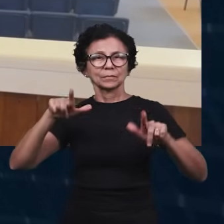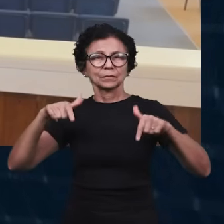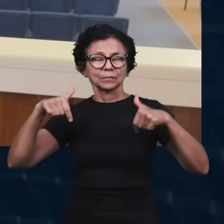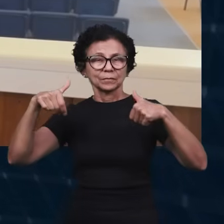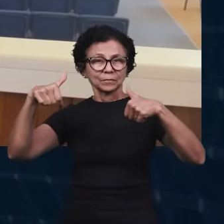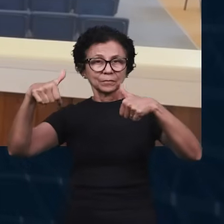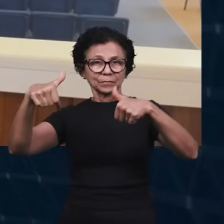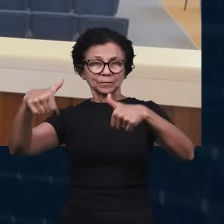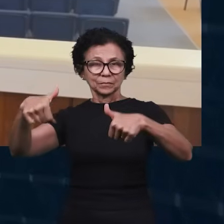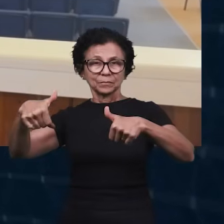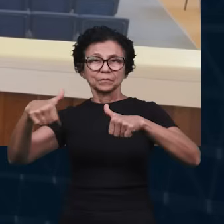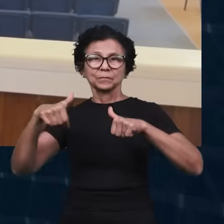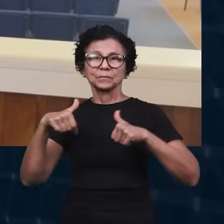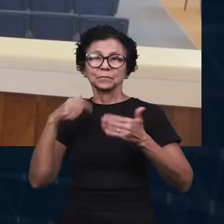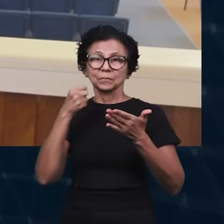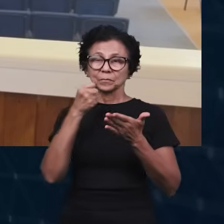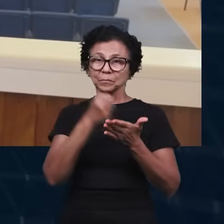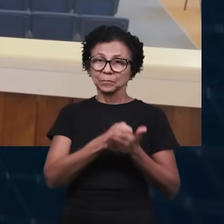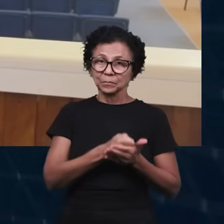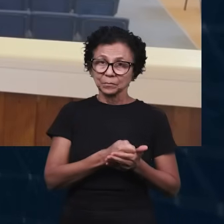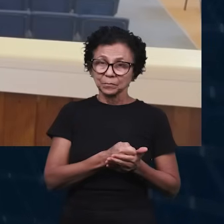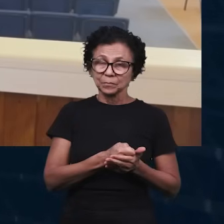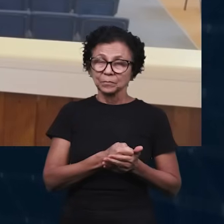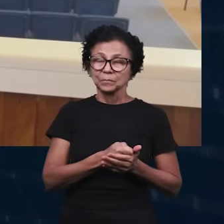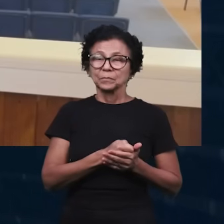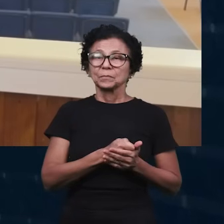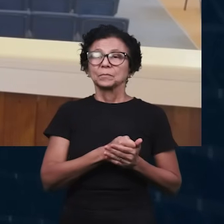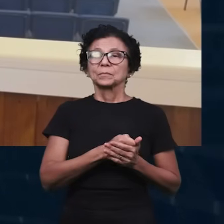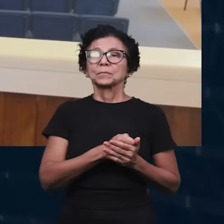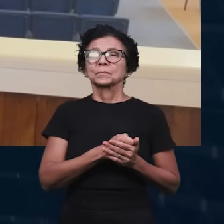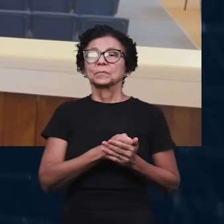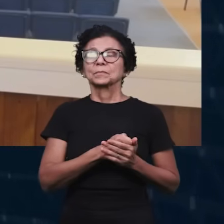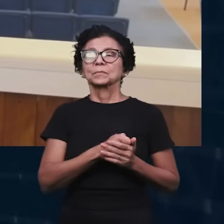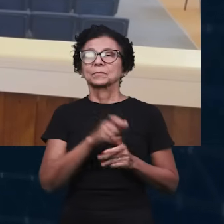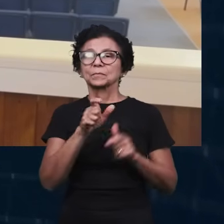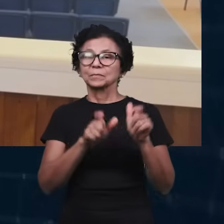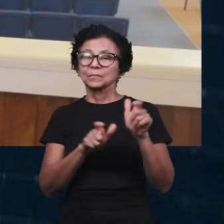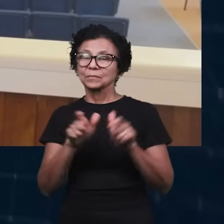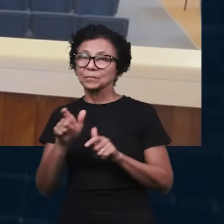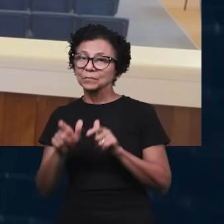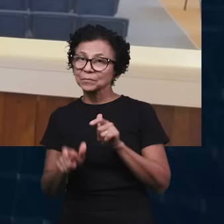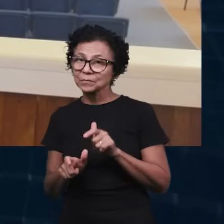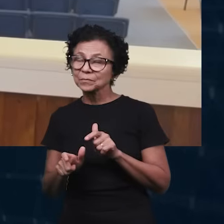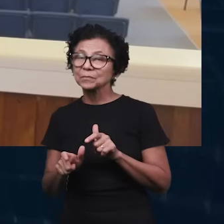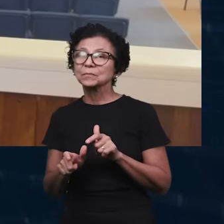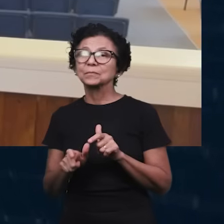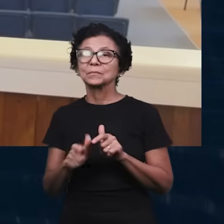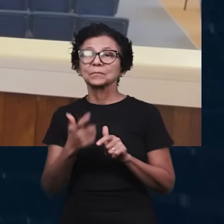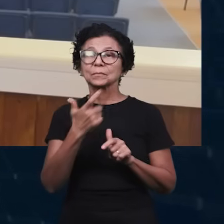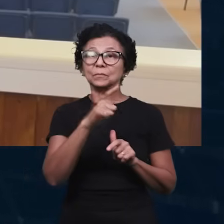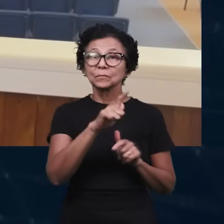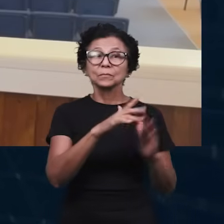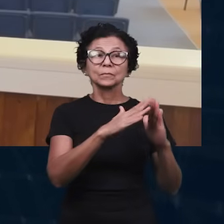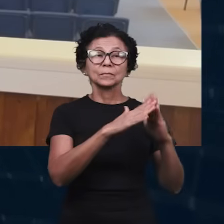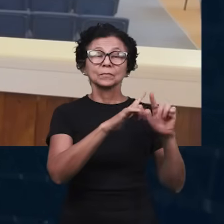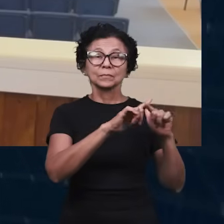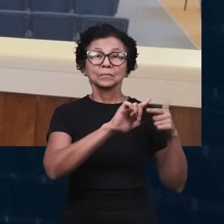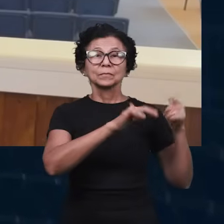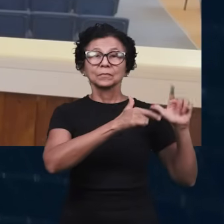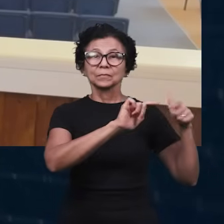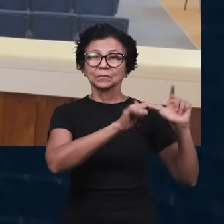na vida de muitos irmãos, de muitos visitantes. Estamos recebendo aqui pessoas de outras